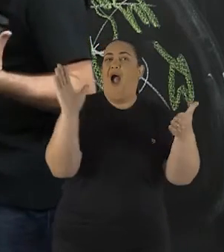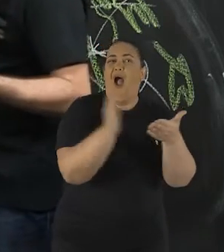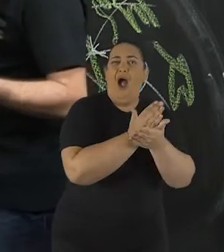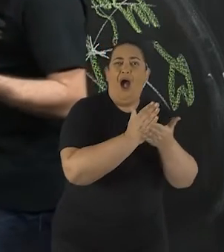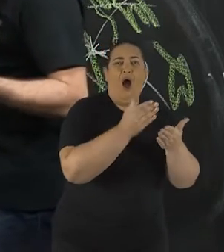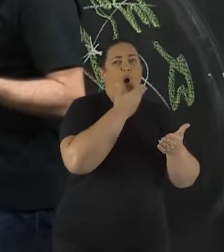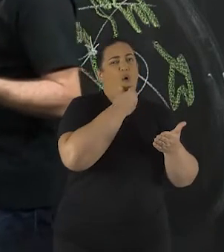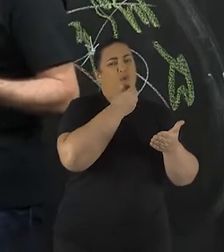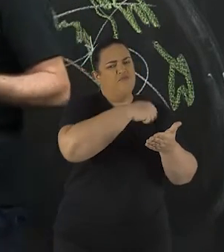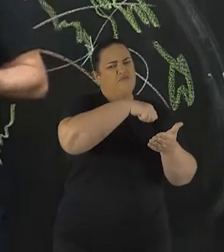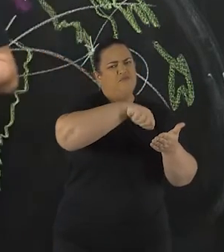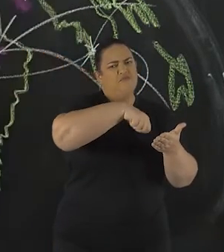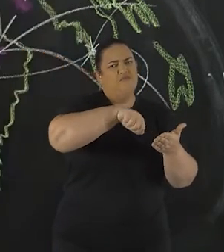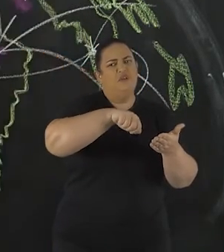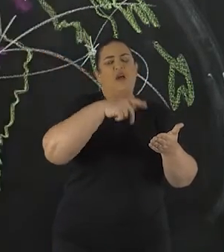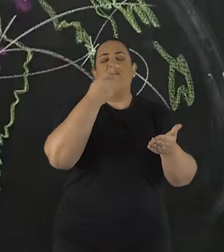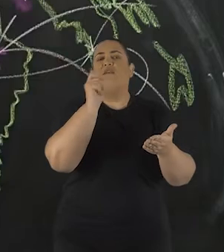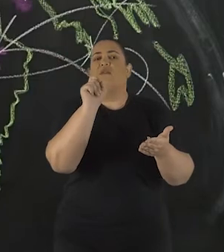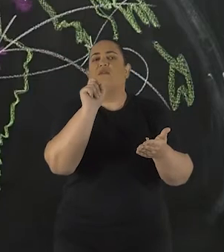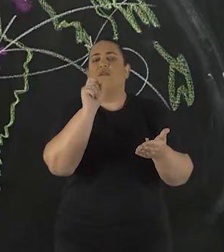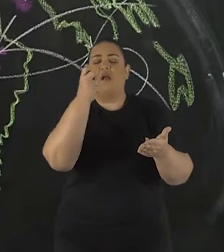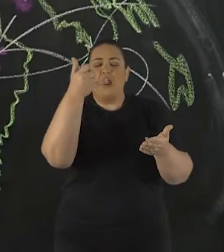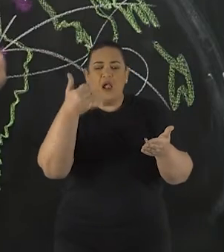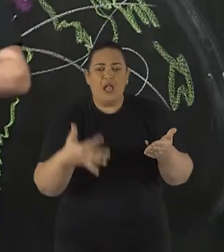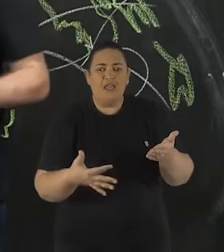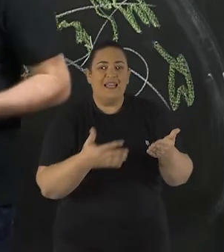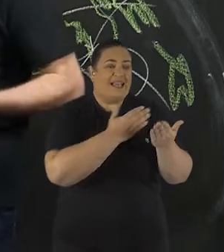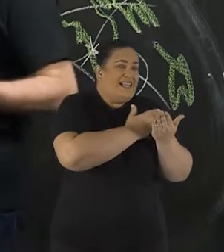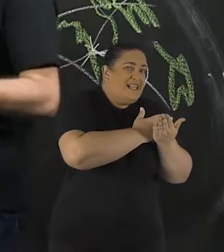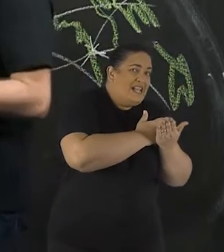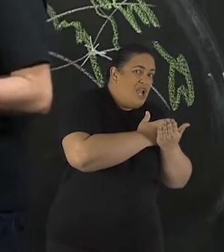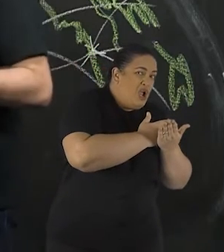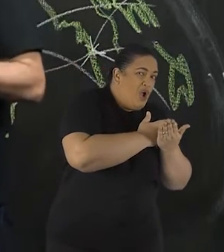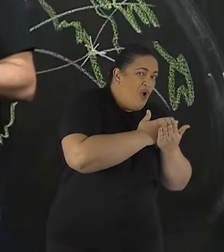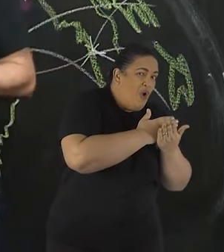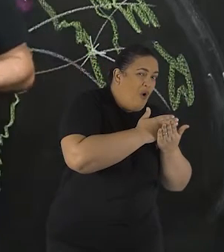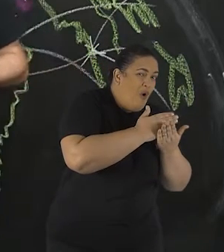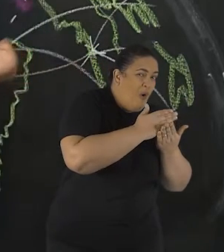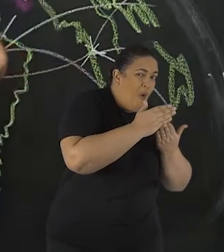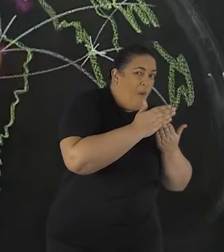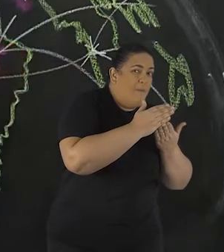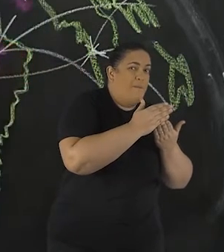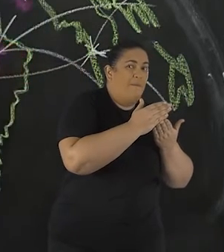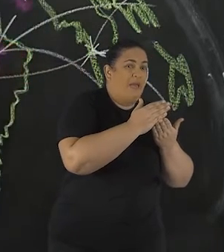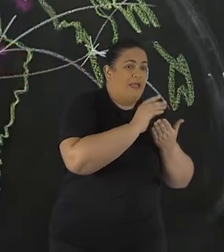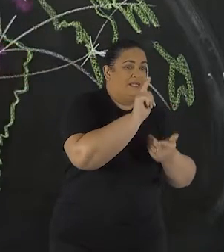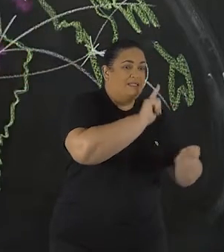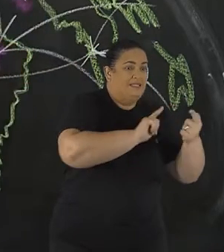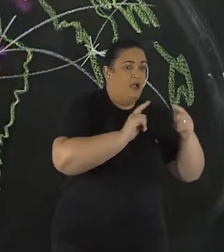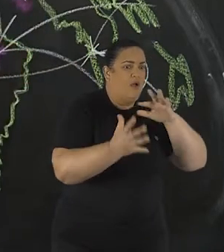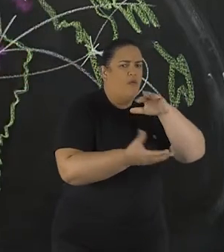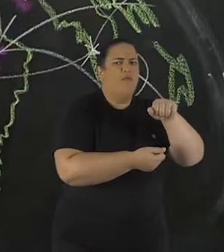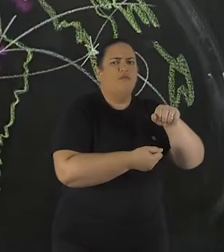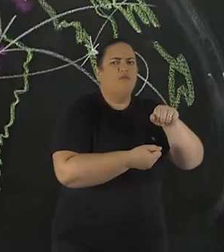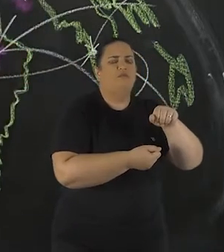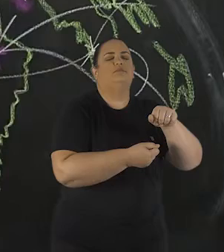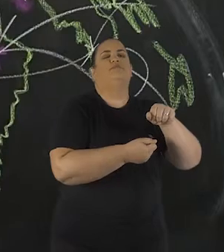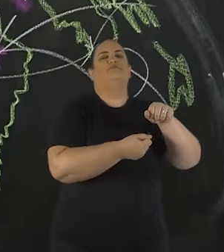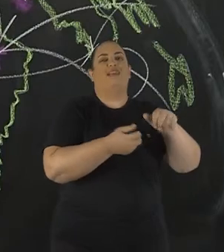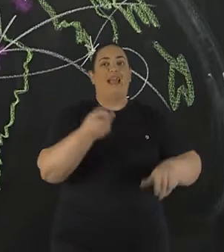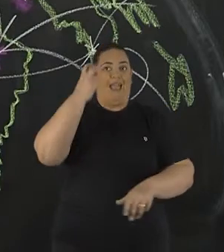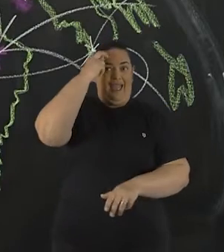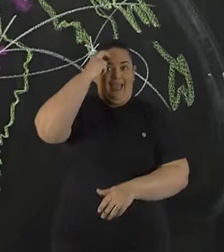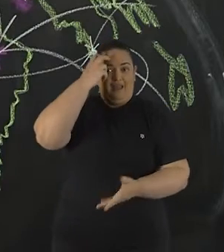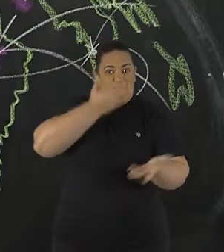a globalização ela inicia no intercâmbio cultural das grandes descobertas. Se a gente parar para pensar, no